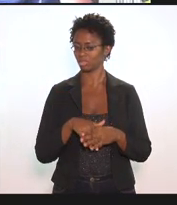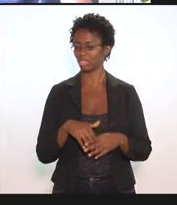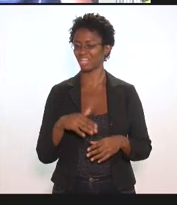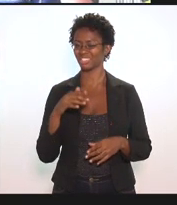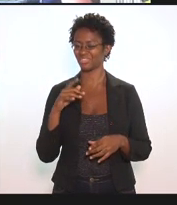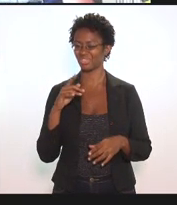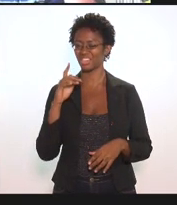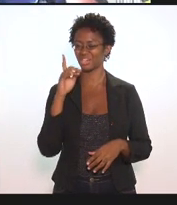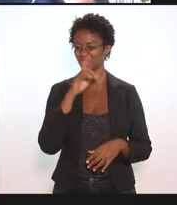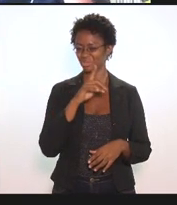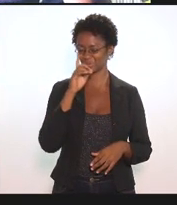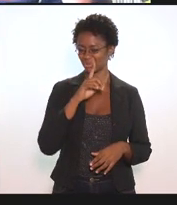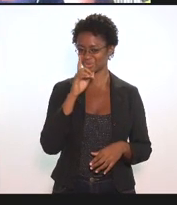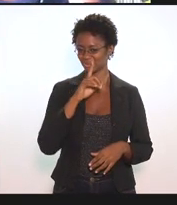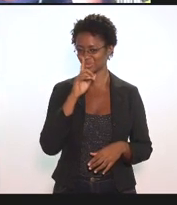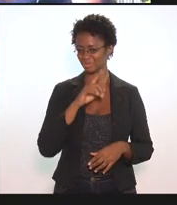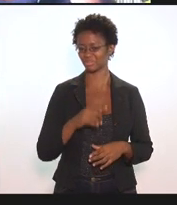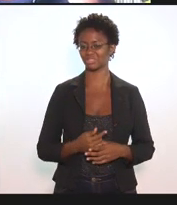Final.